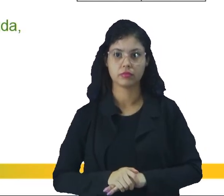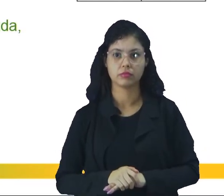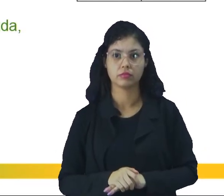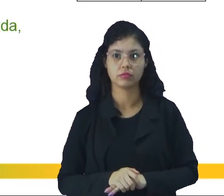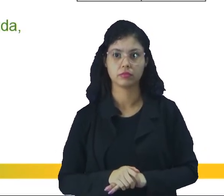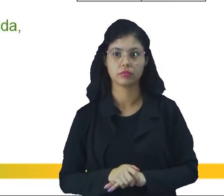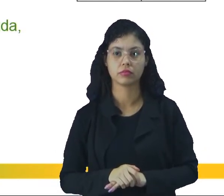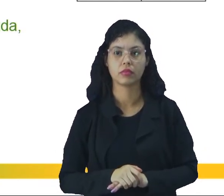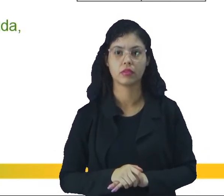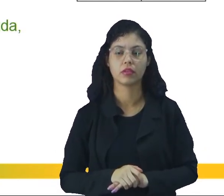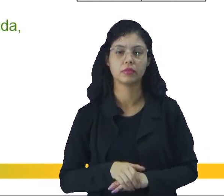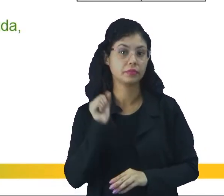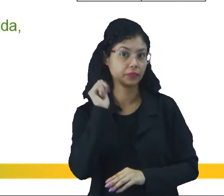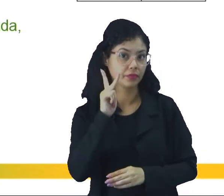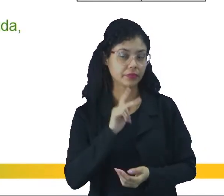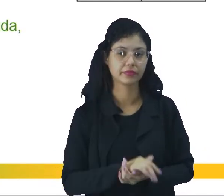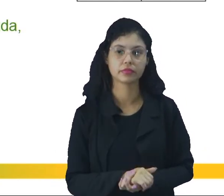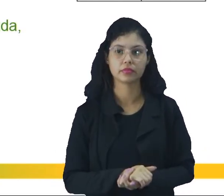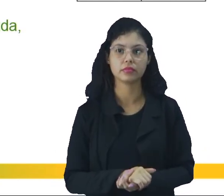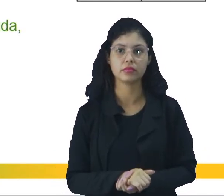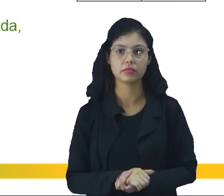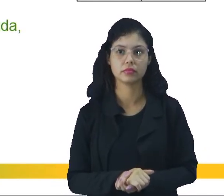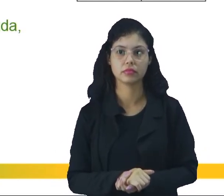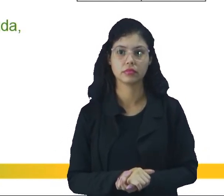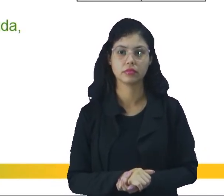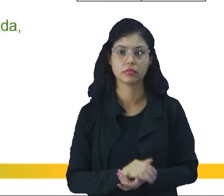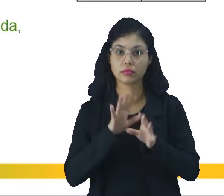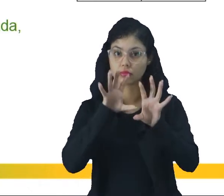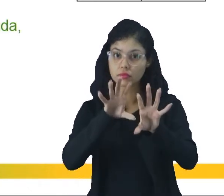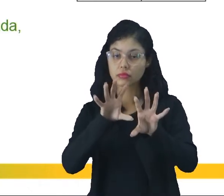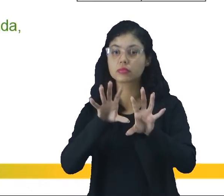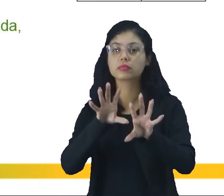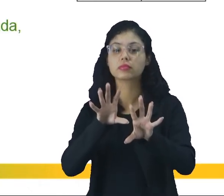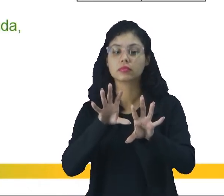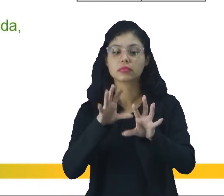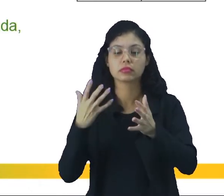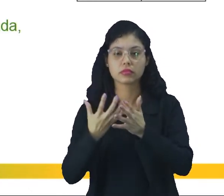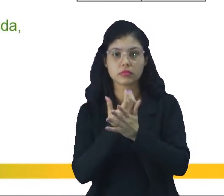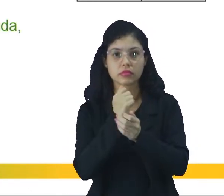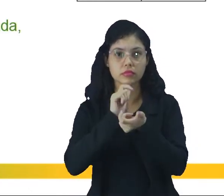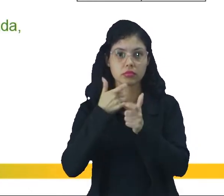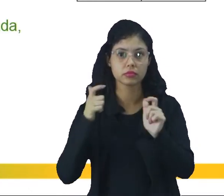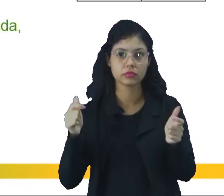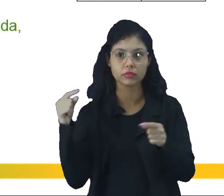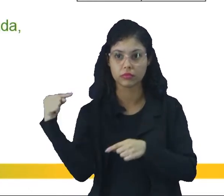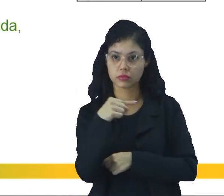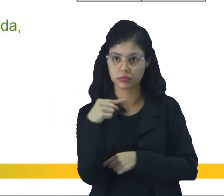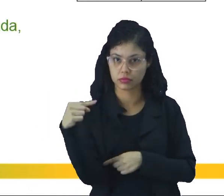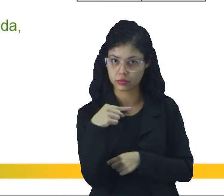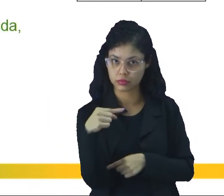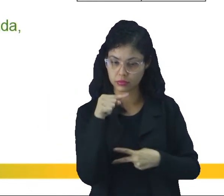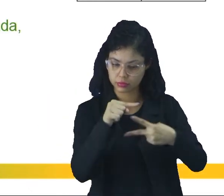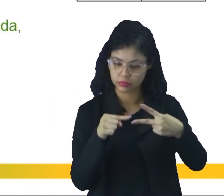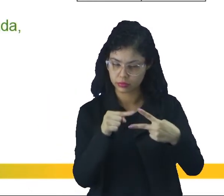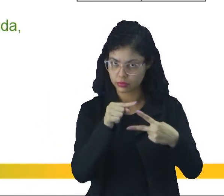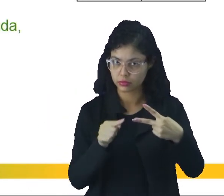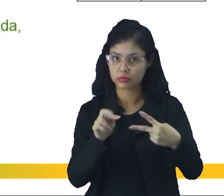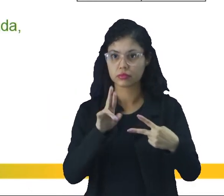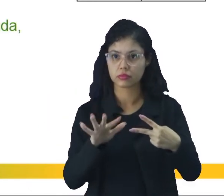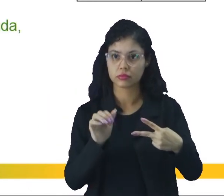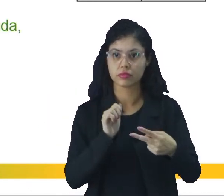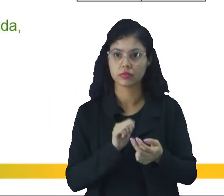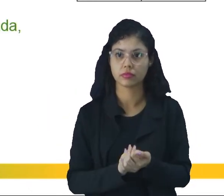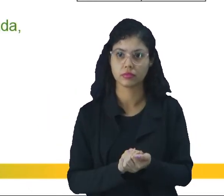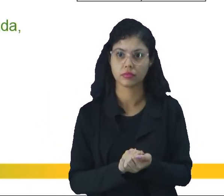Tá? Ok? E a partir disso eu vou tirar o valor maior menos essas duas áreas, tá?